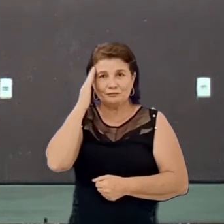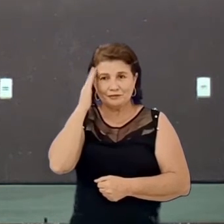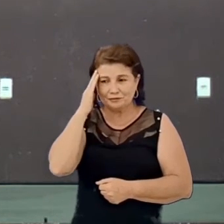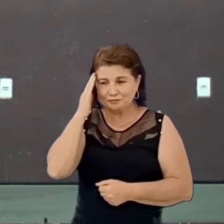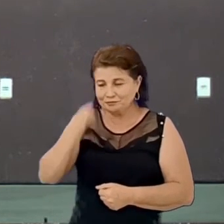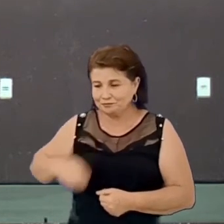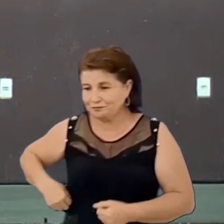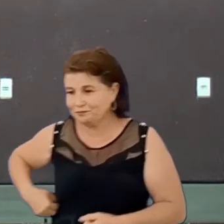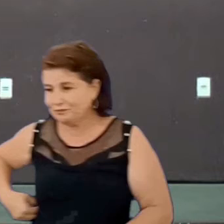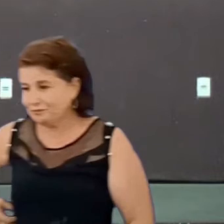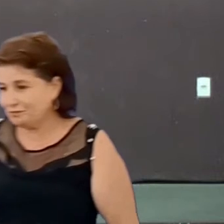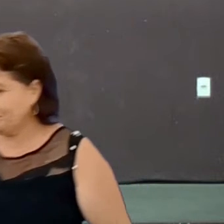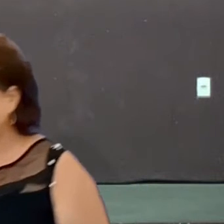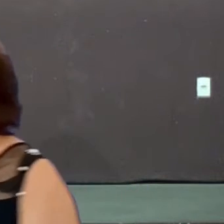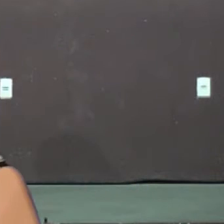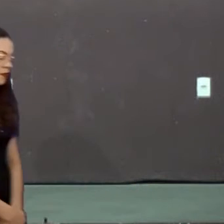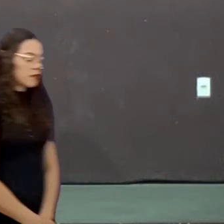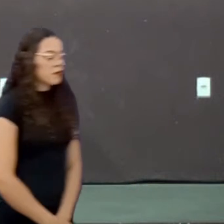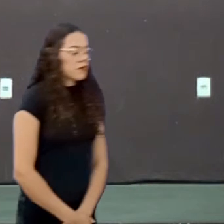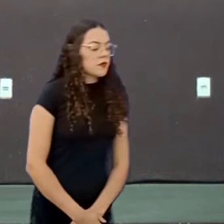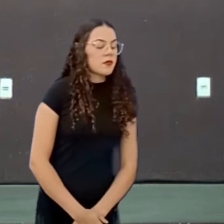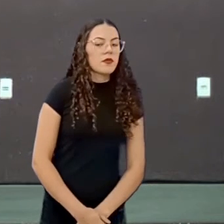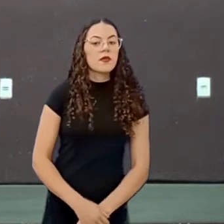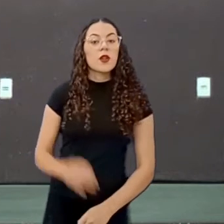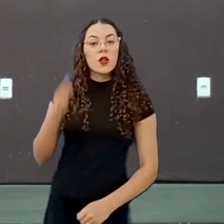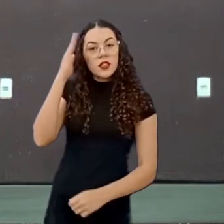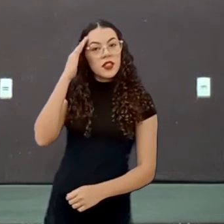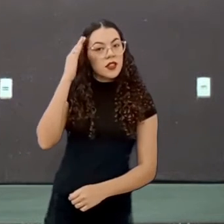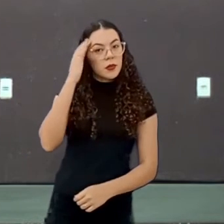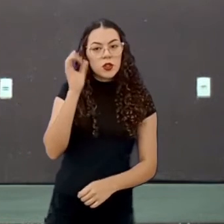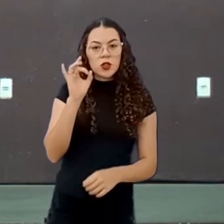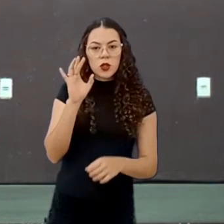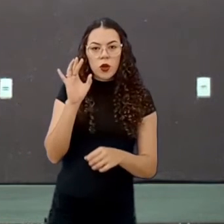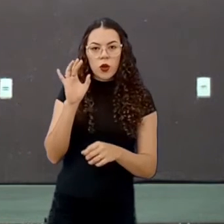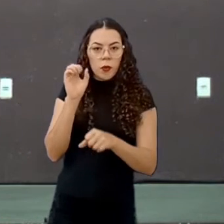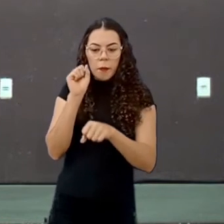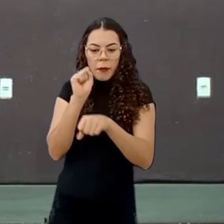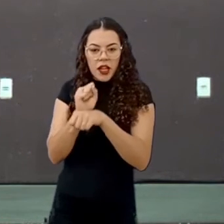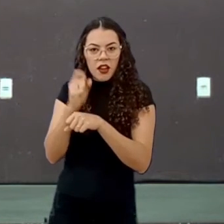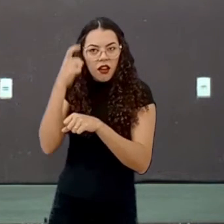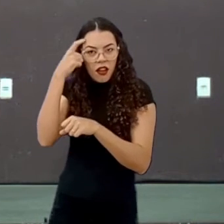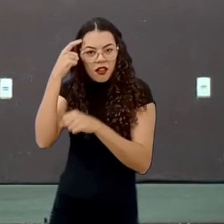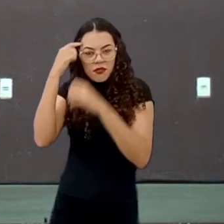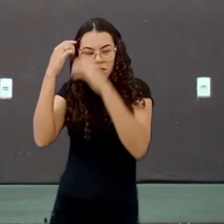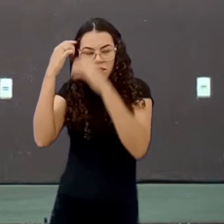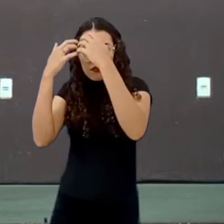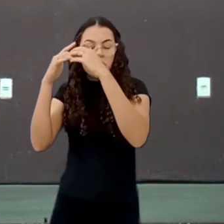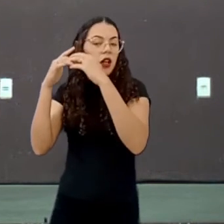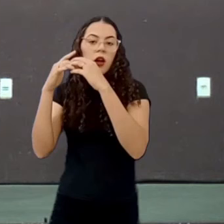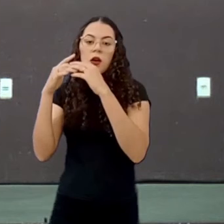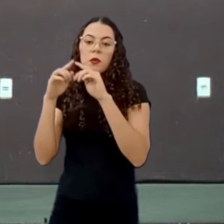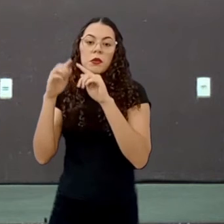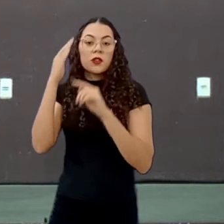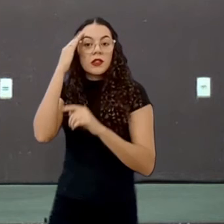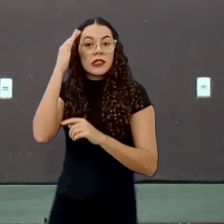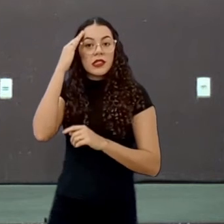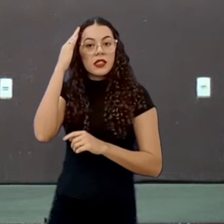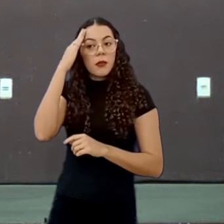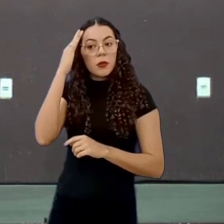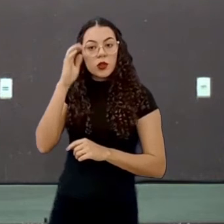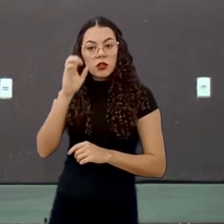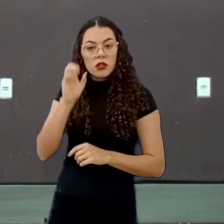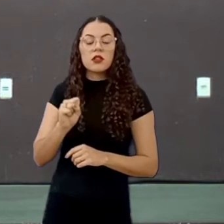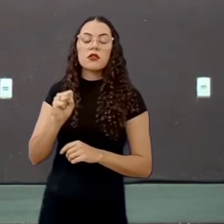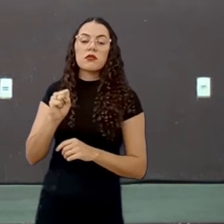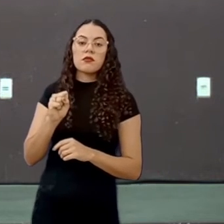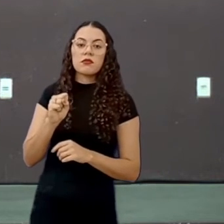não simplesmente não para na mente, na cabeça, mas é um entendimento sábio, um entendimento que